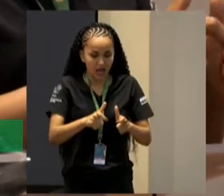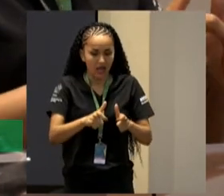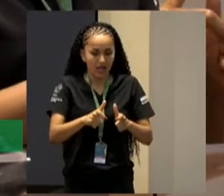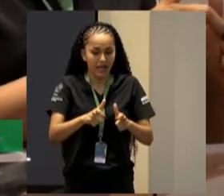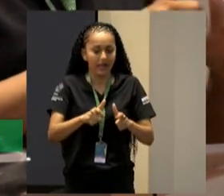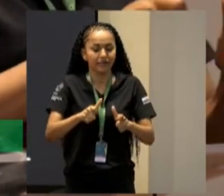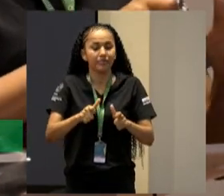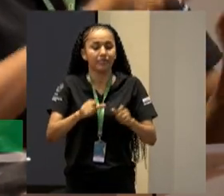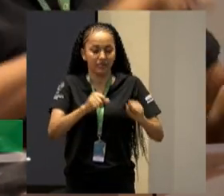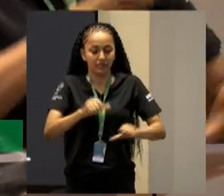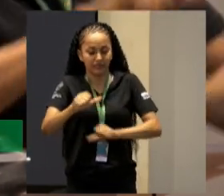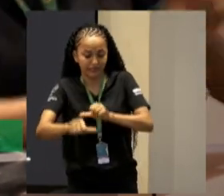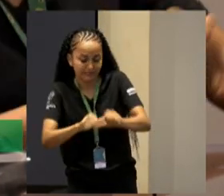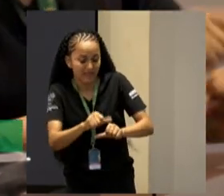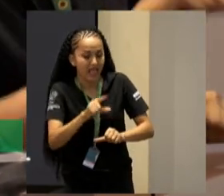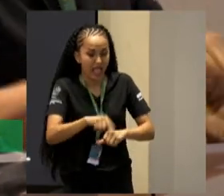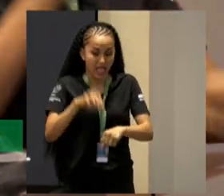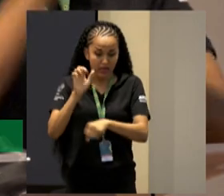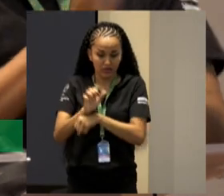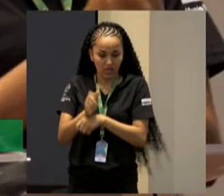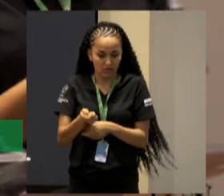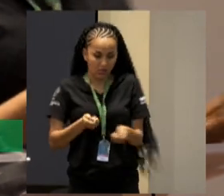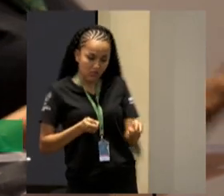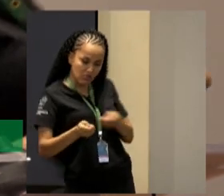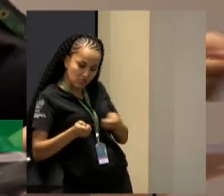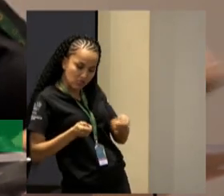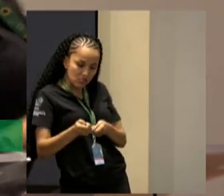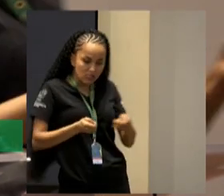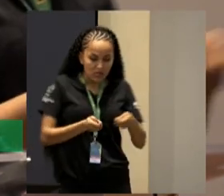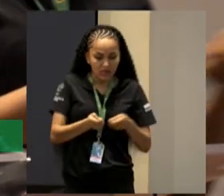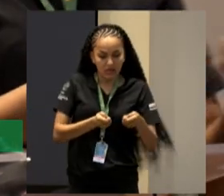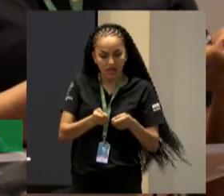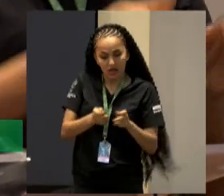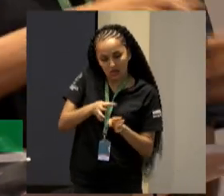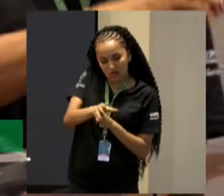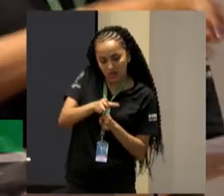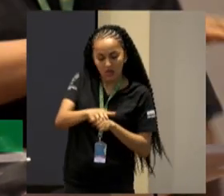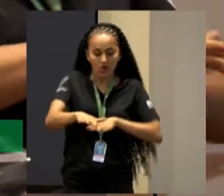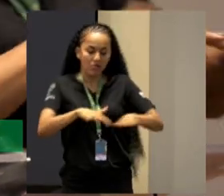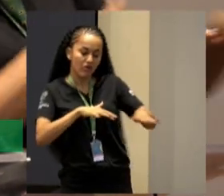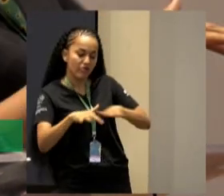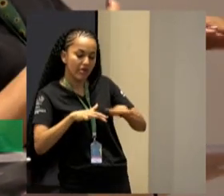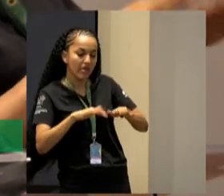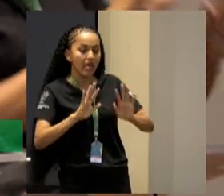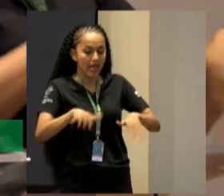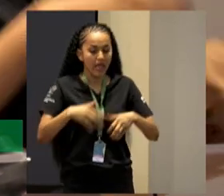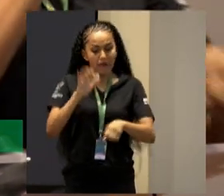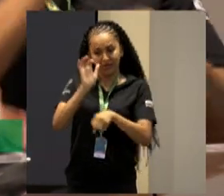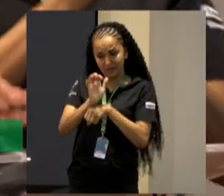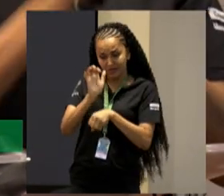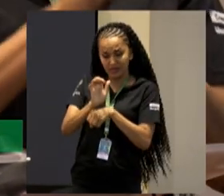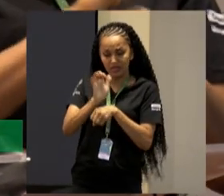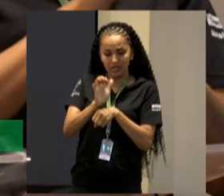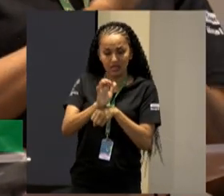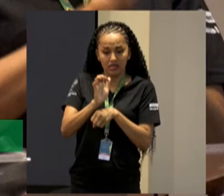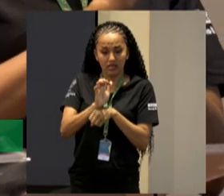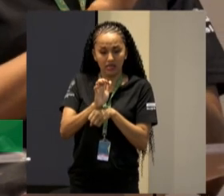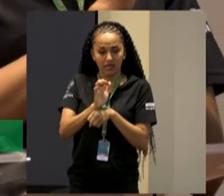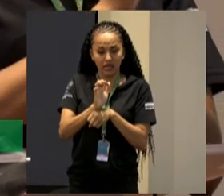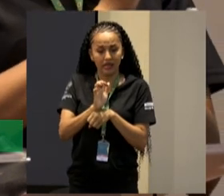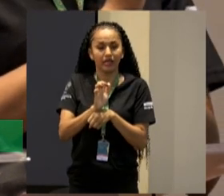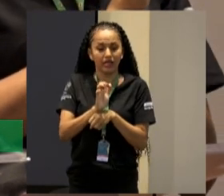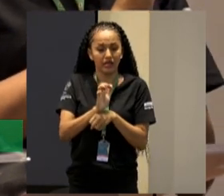do Estado. É o Estado que regula a sua condução e o seu movimento. É o Estado que define os seus